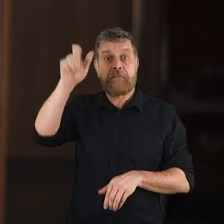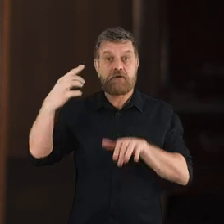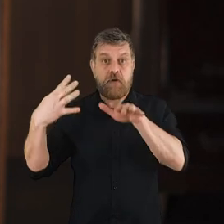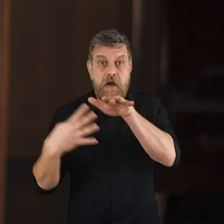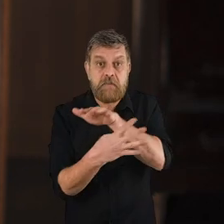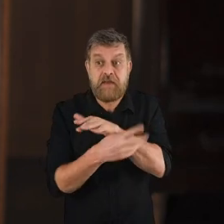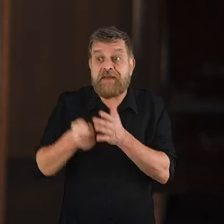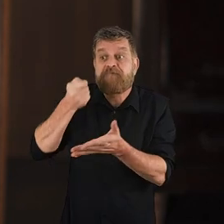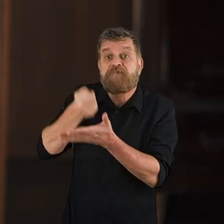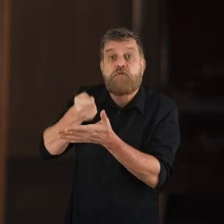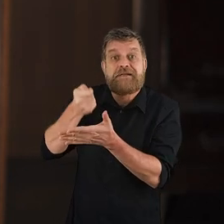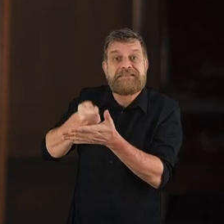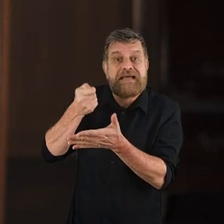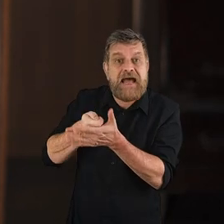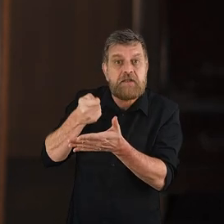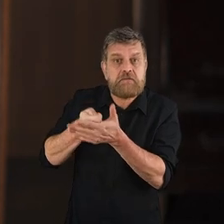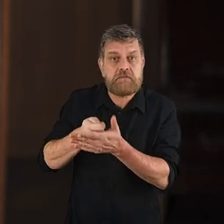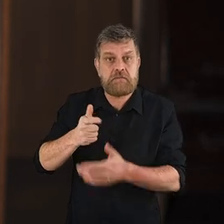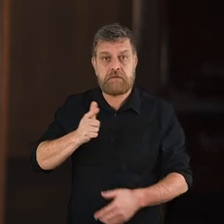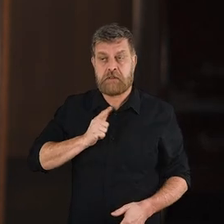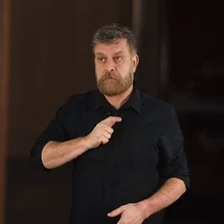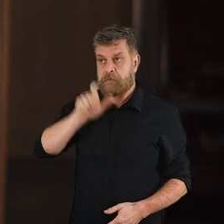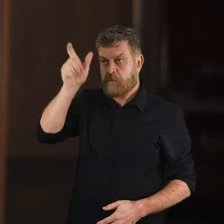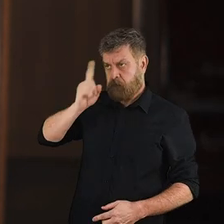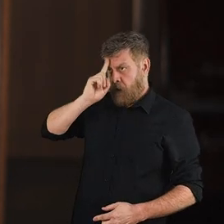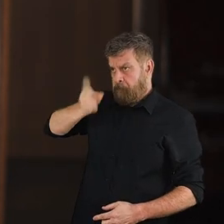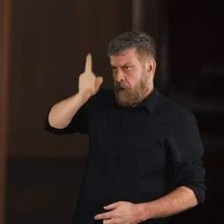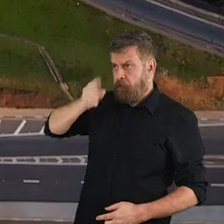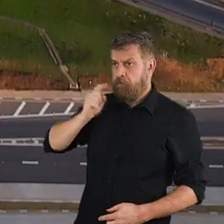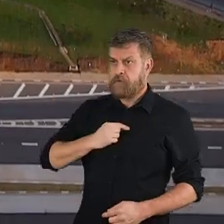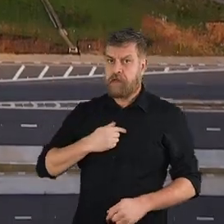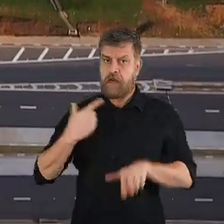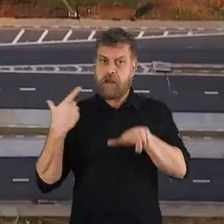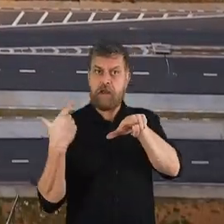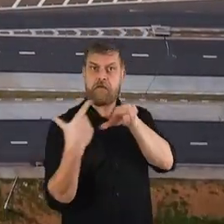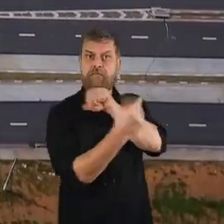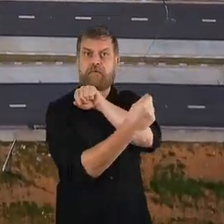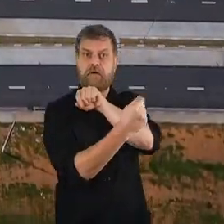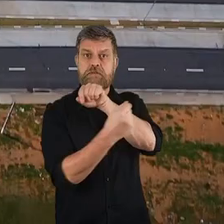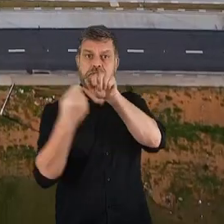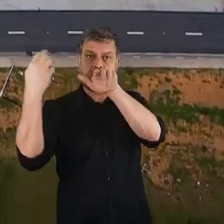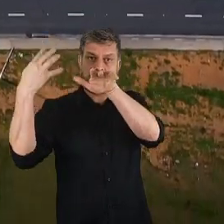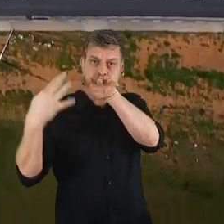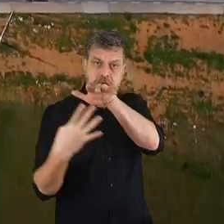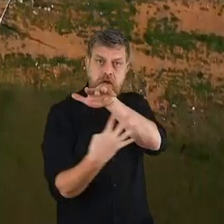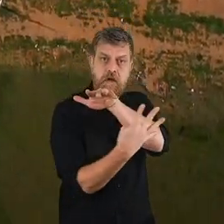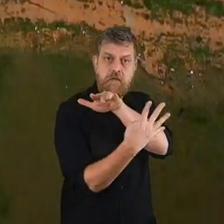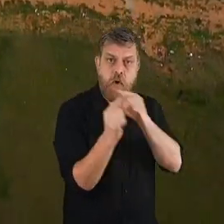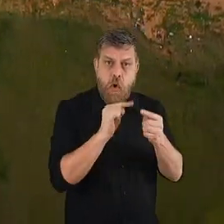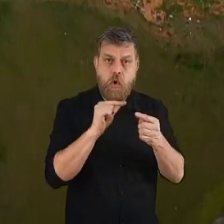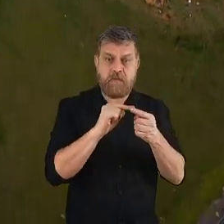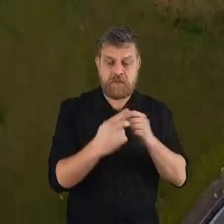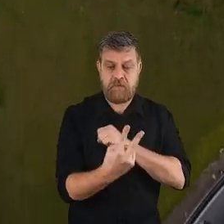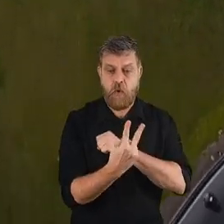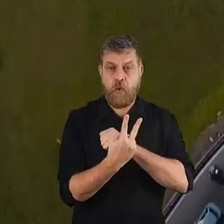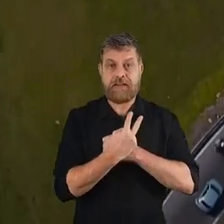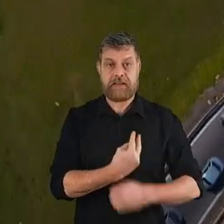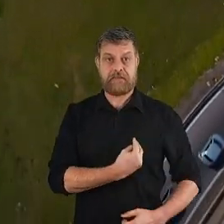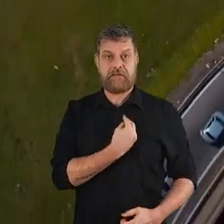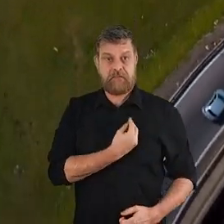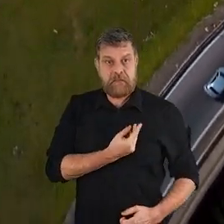migrante involuntário, é aquele que é obrigado a se deslocar, visando a sua proteção, visando a sua